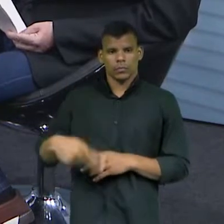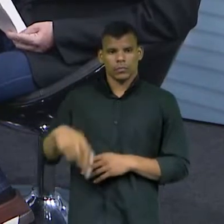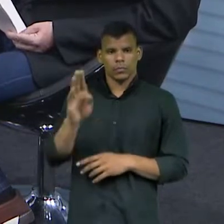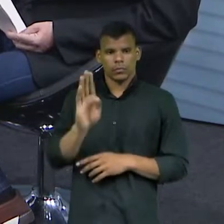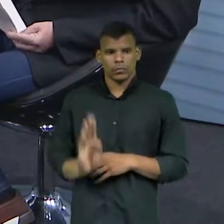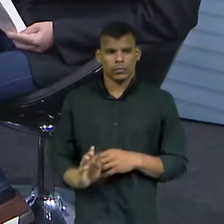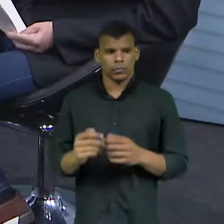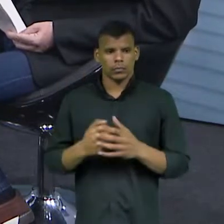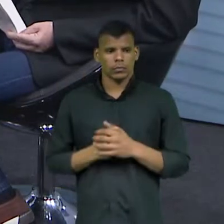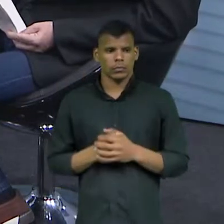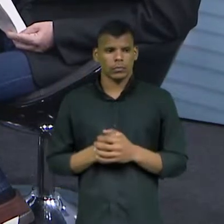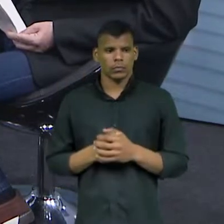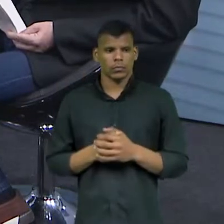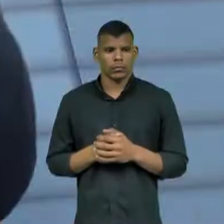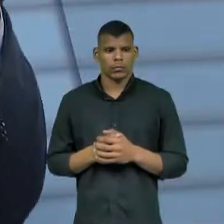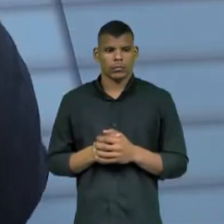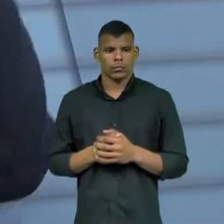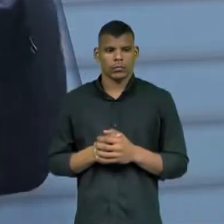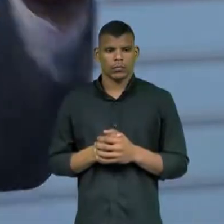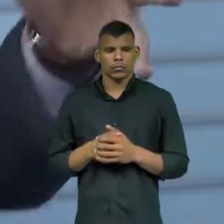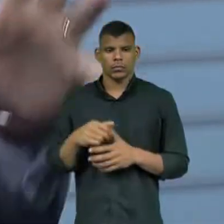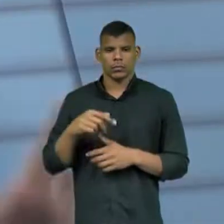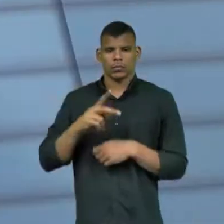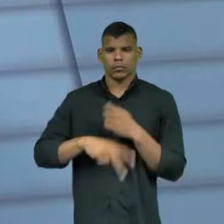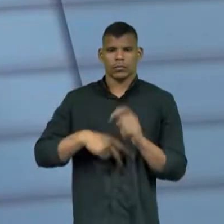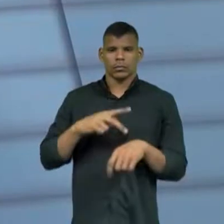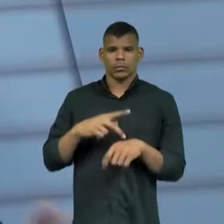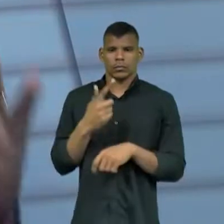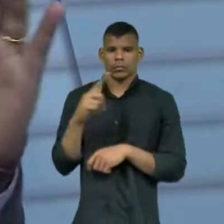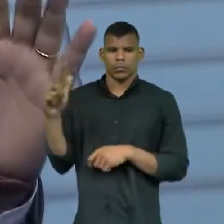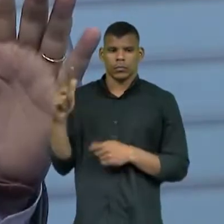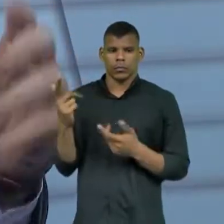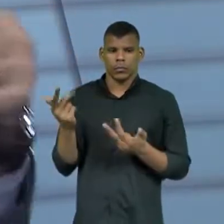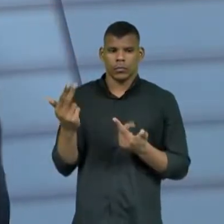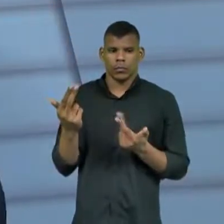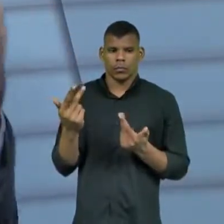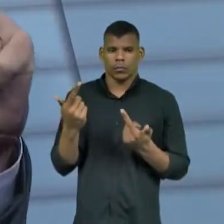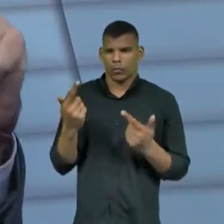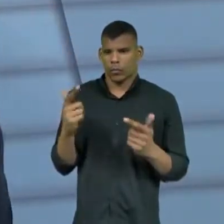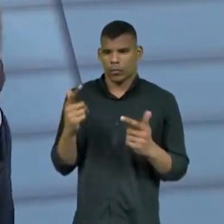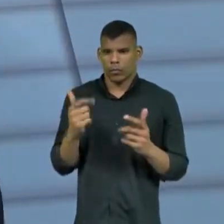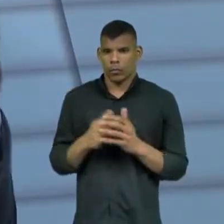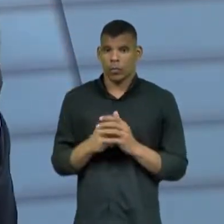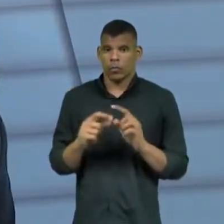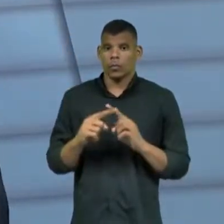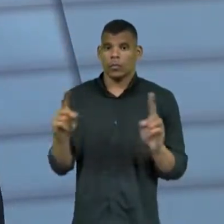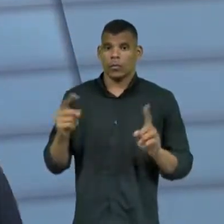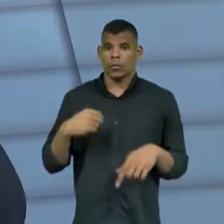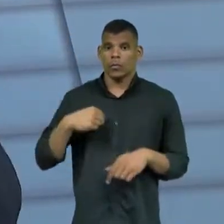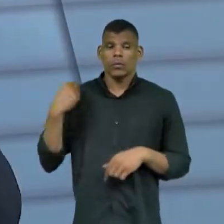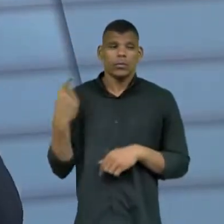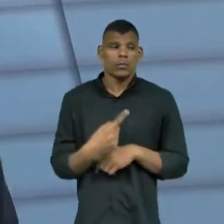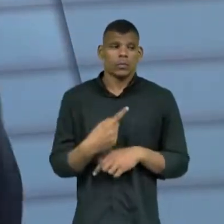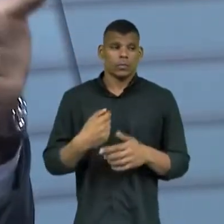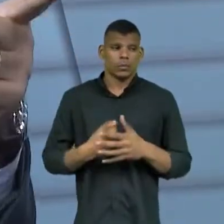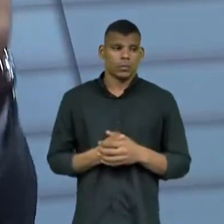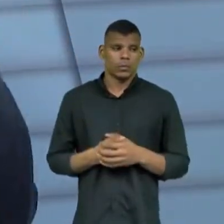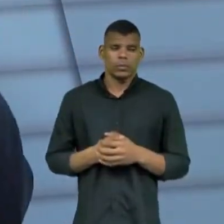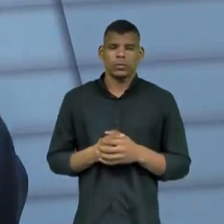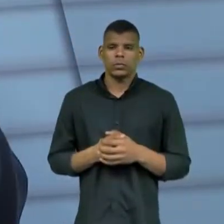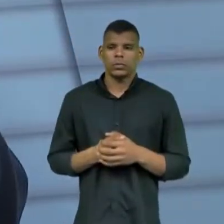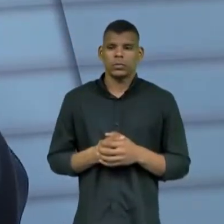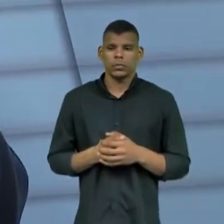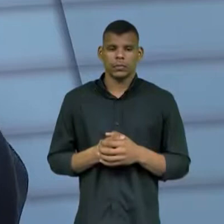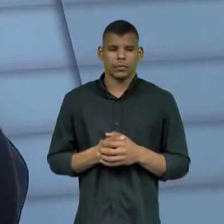energia é limpa. É limpa. Não tem um outro país do mundo igual ao nosso, né? Isso. Agora, nós temos alguns riscos para o hidrogênio